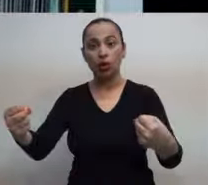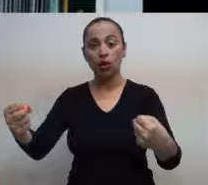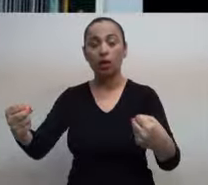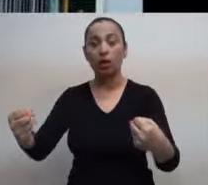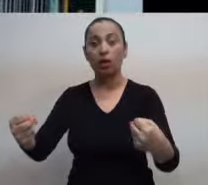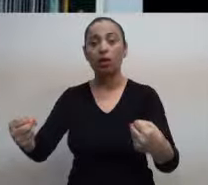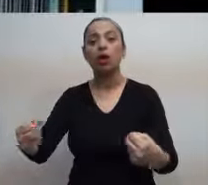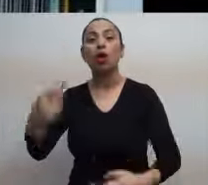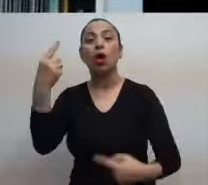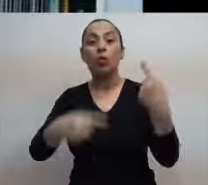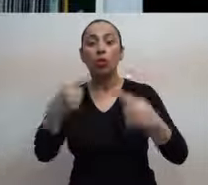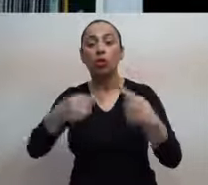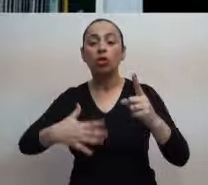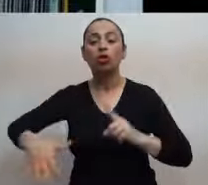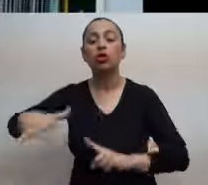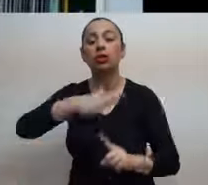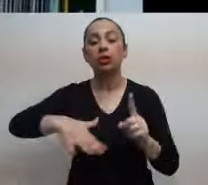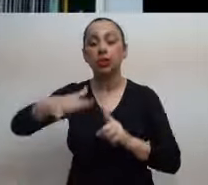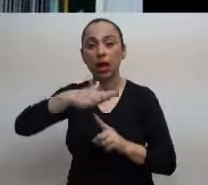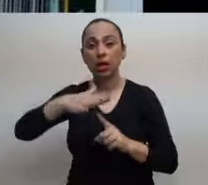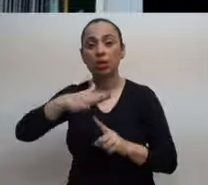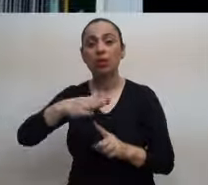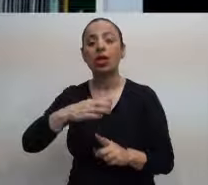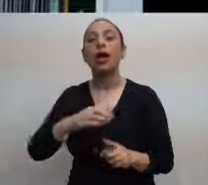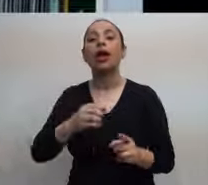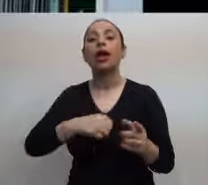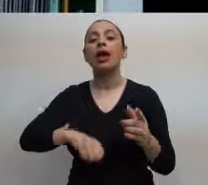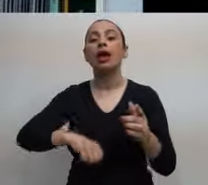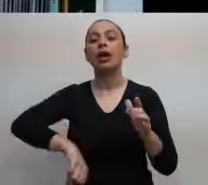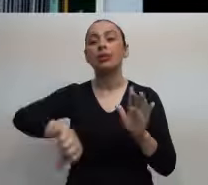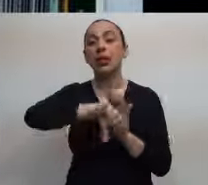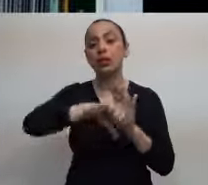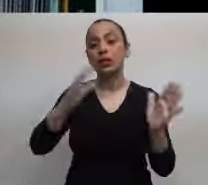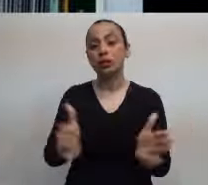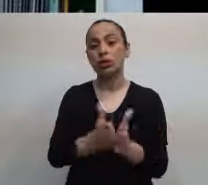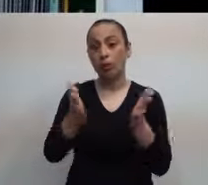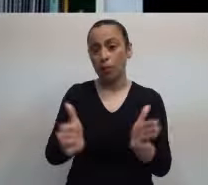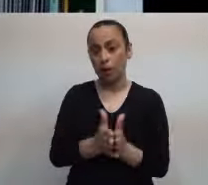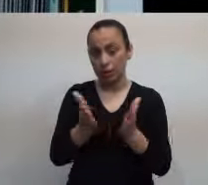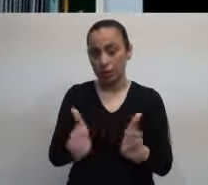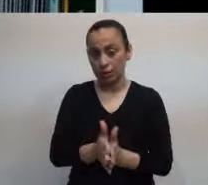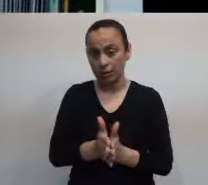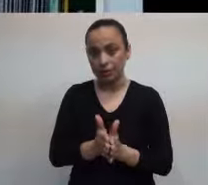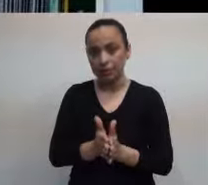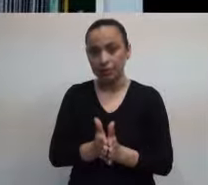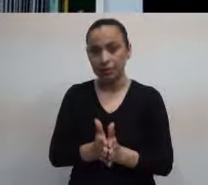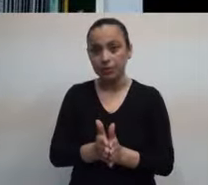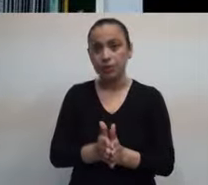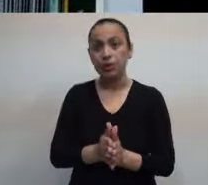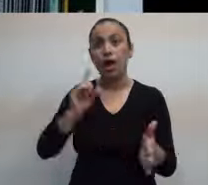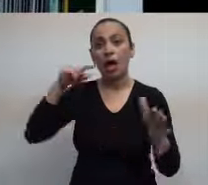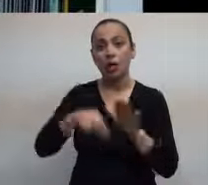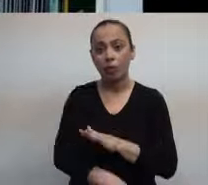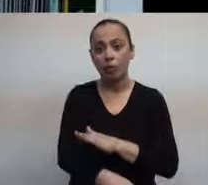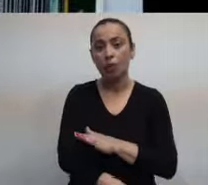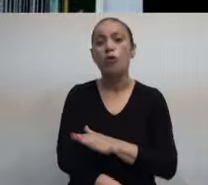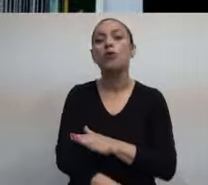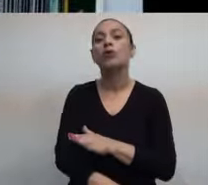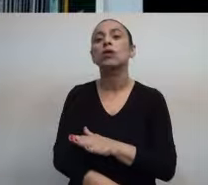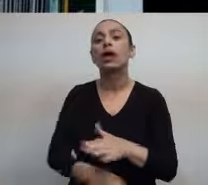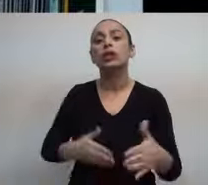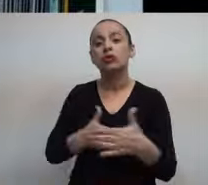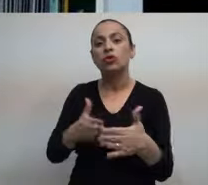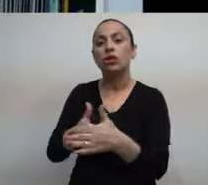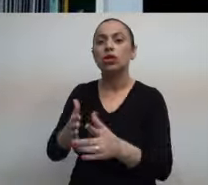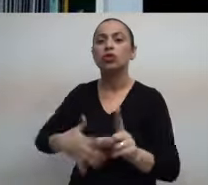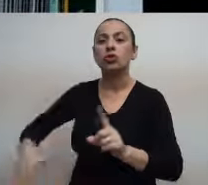implica políticas sociais de criminalização da pobreza, que aprofunda as fronteiras